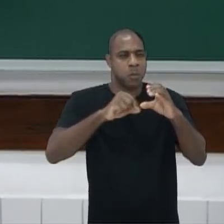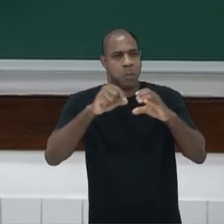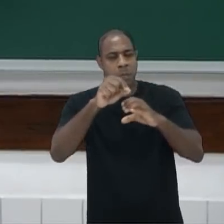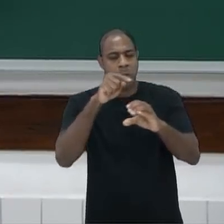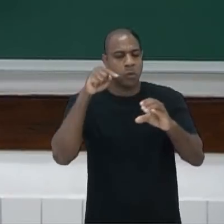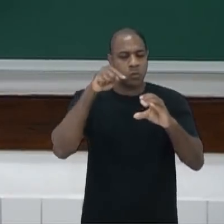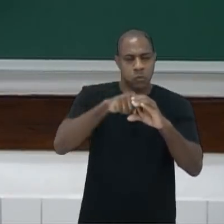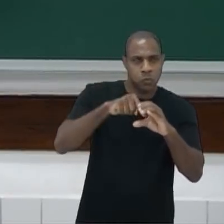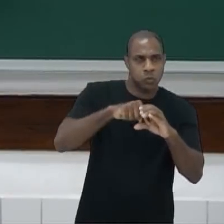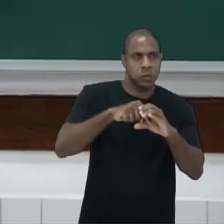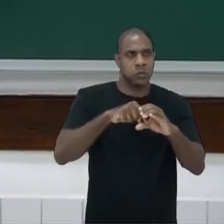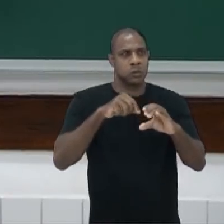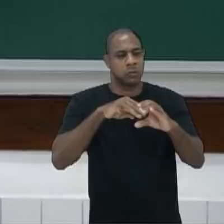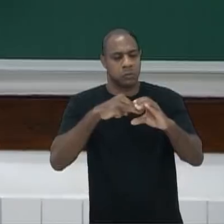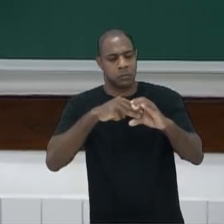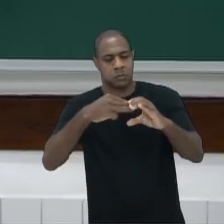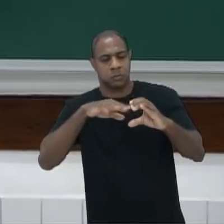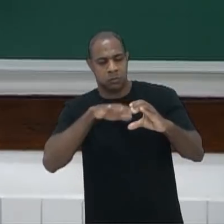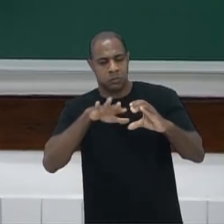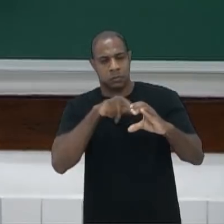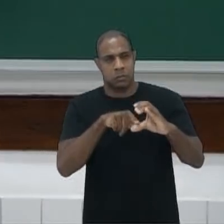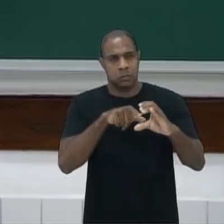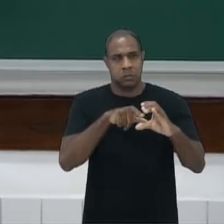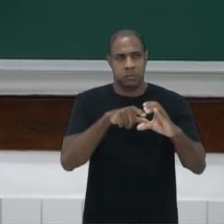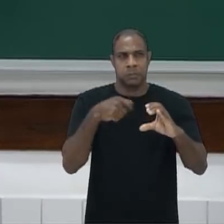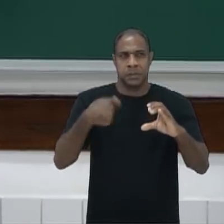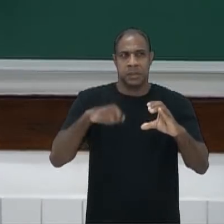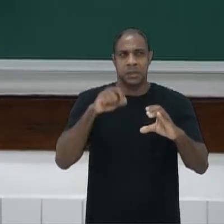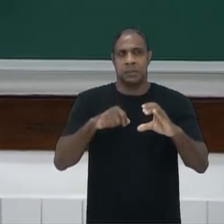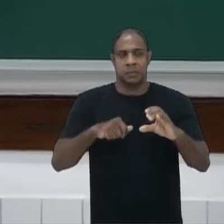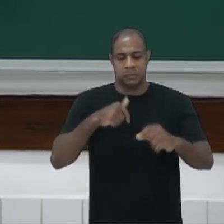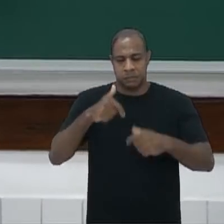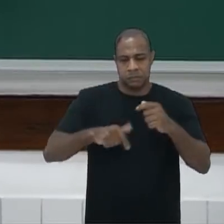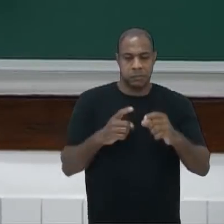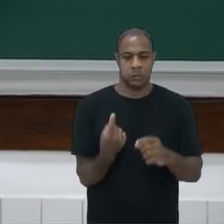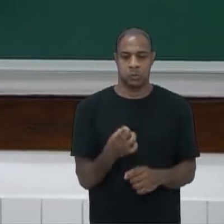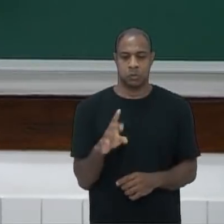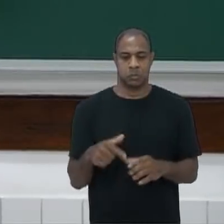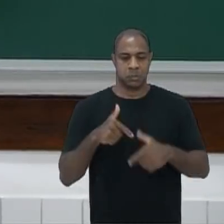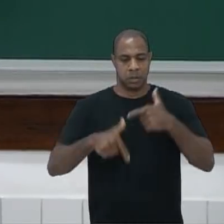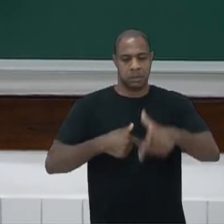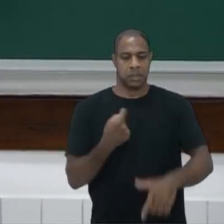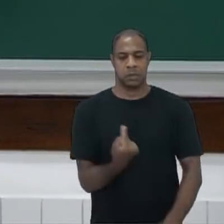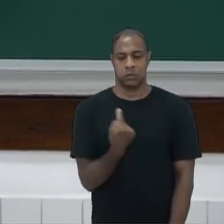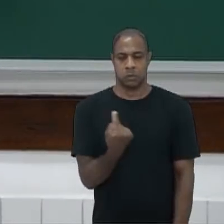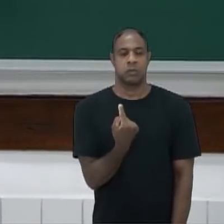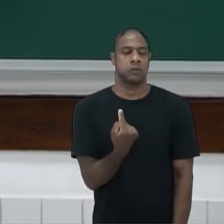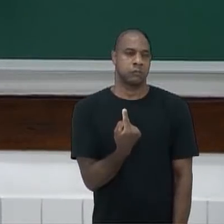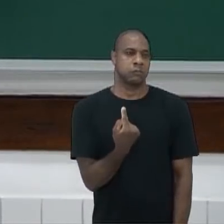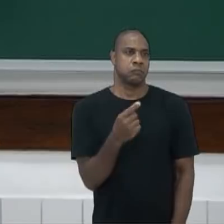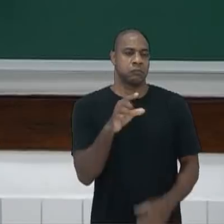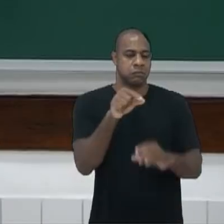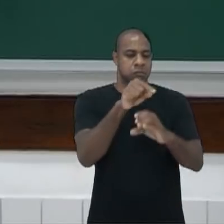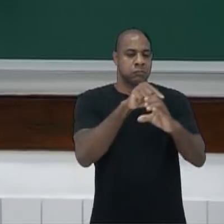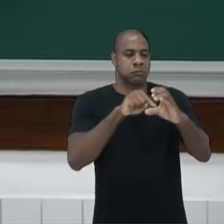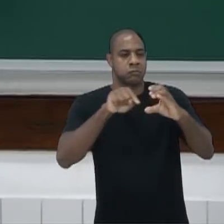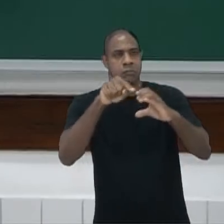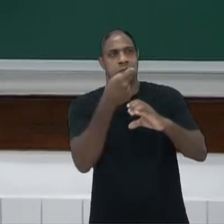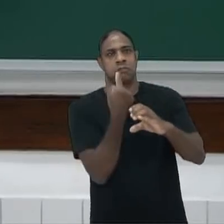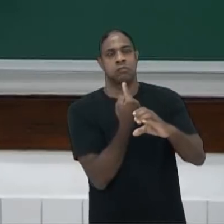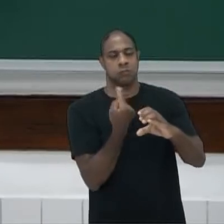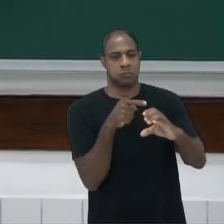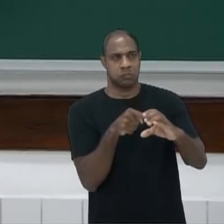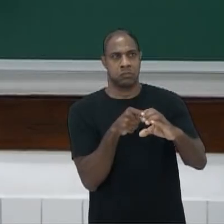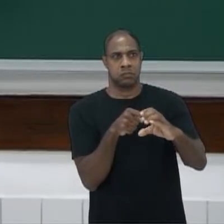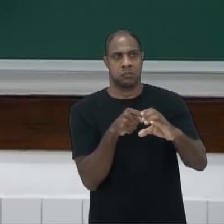o citoplasma, para que eles funcionem, eles trabalham individualmente, cada um com a sua função. Porém,